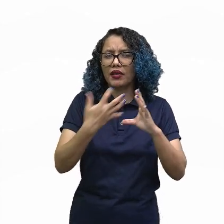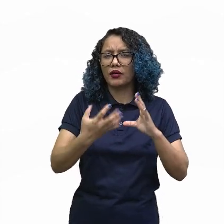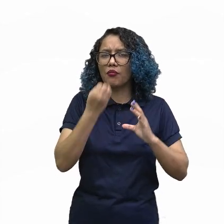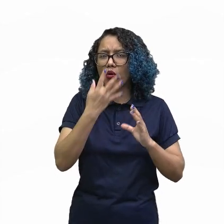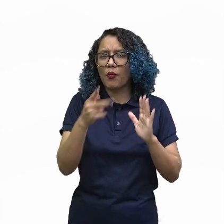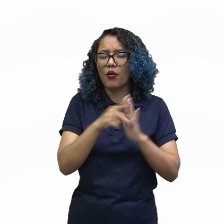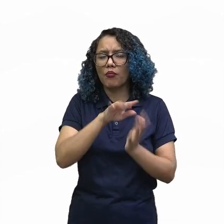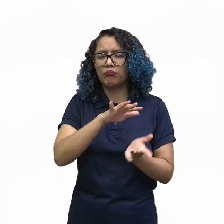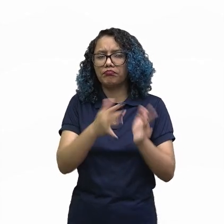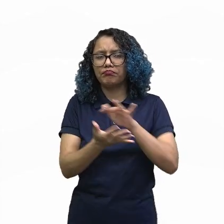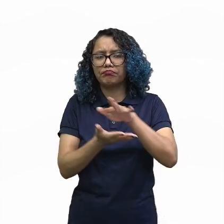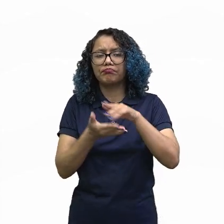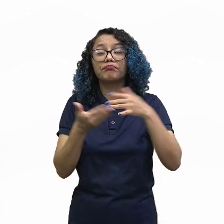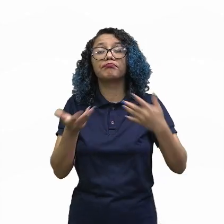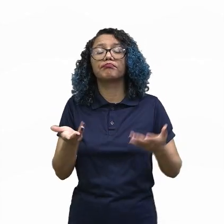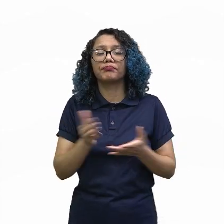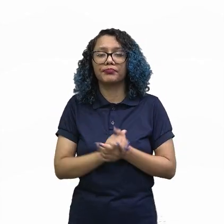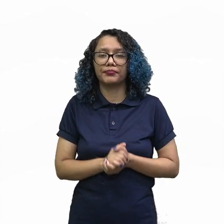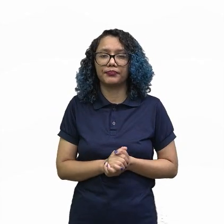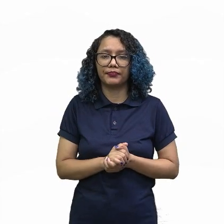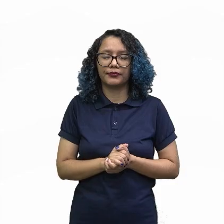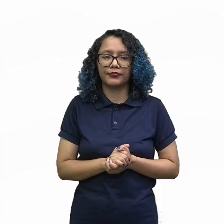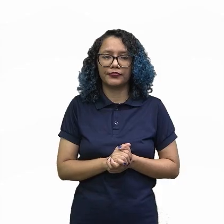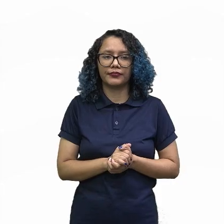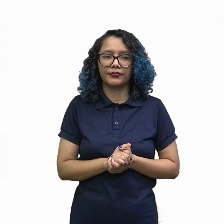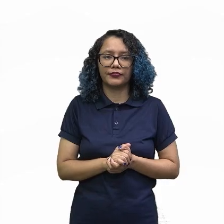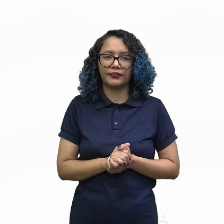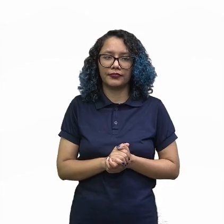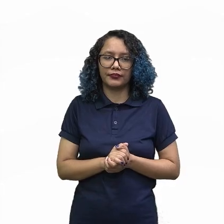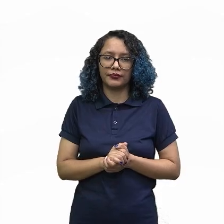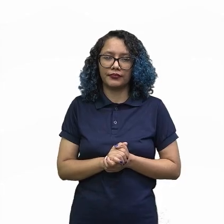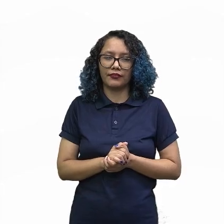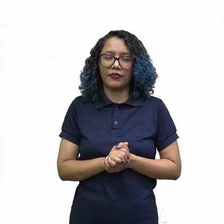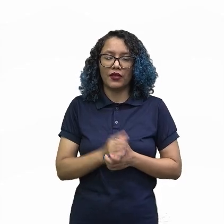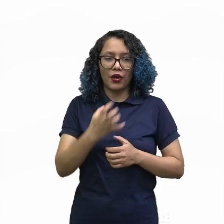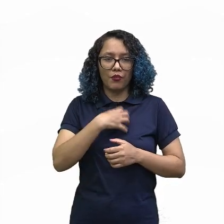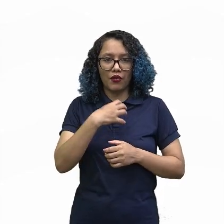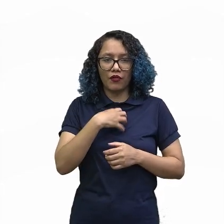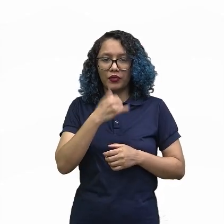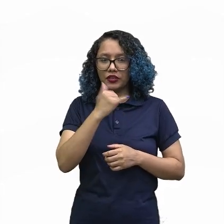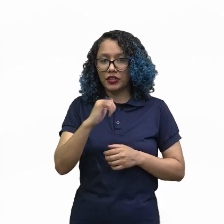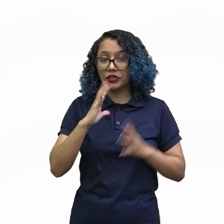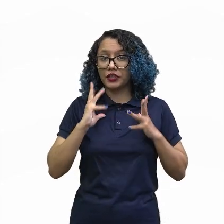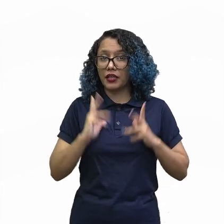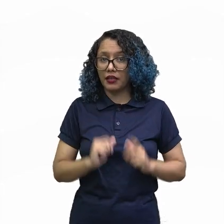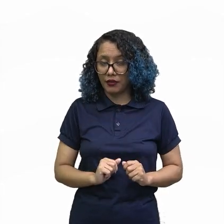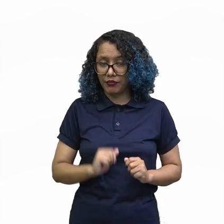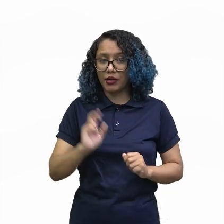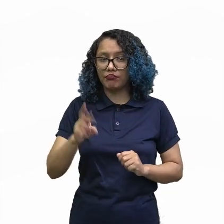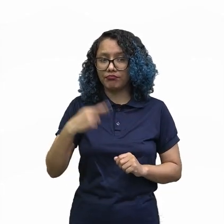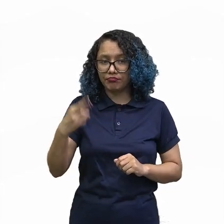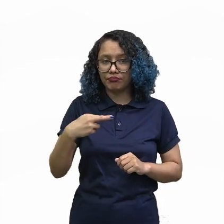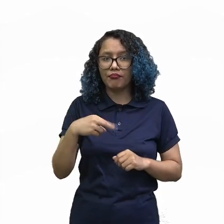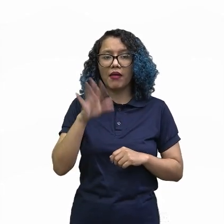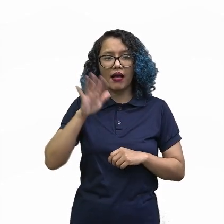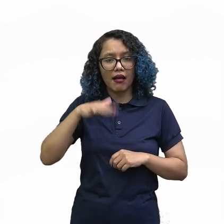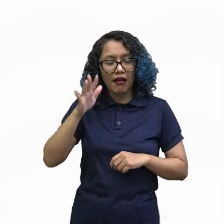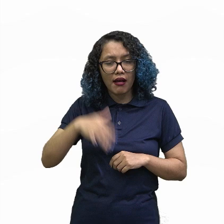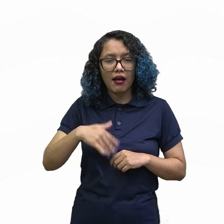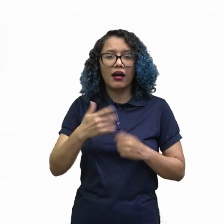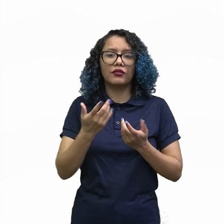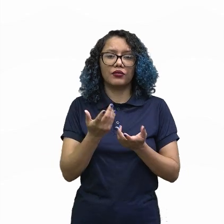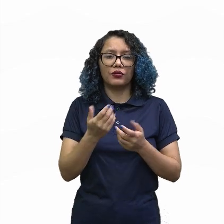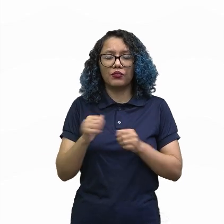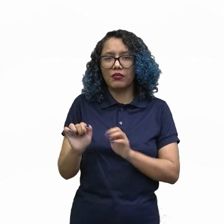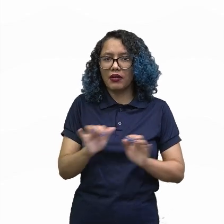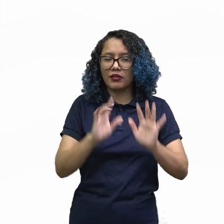biomassa. Vamos ver. Uma delas, alternativa de energia renovável, baixo custo, baixa emissão